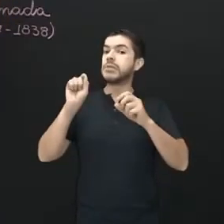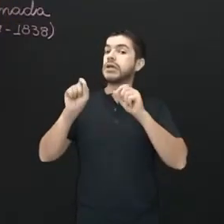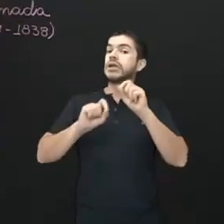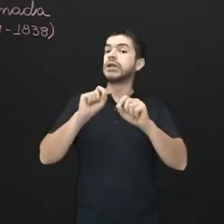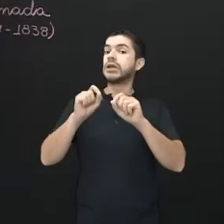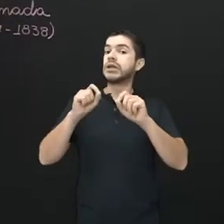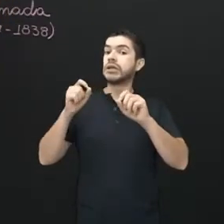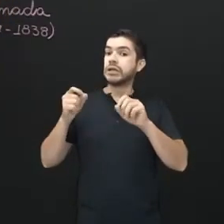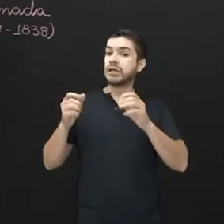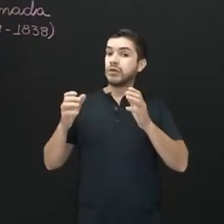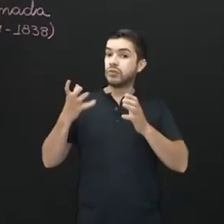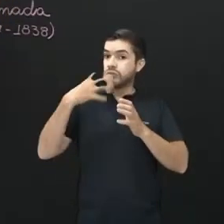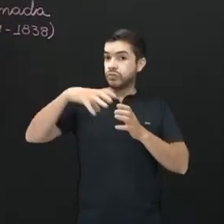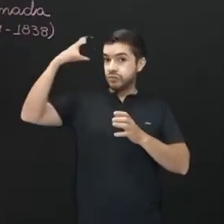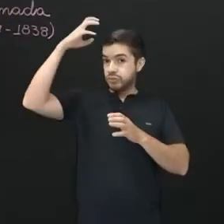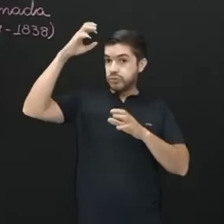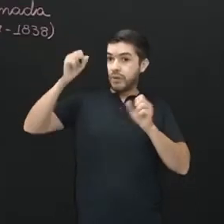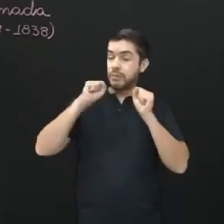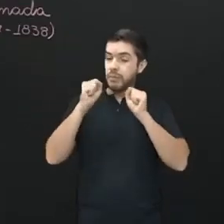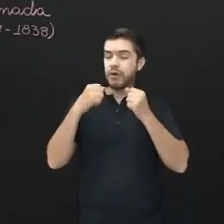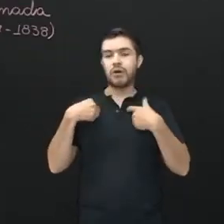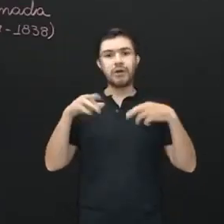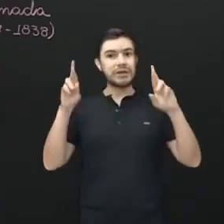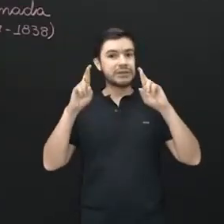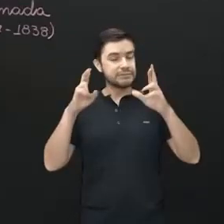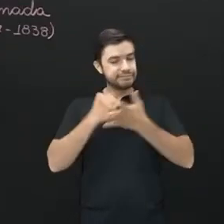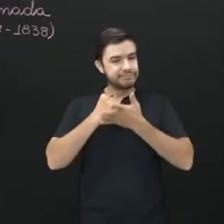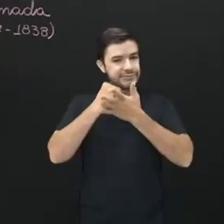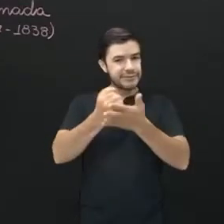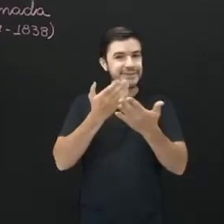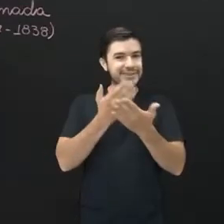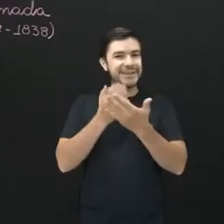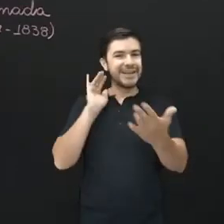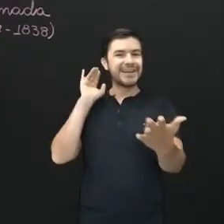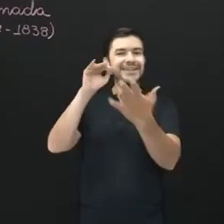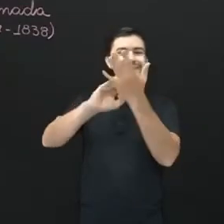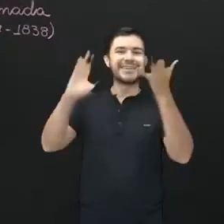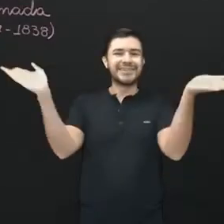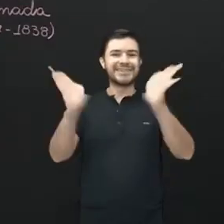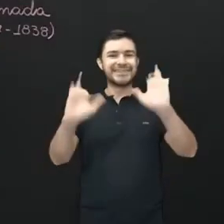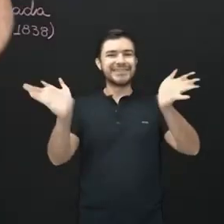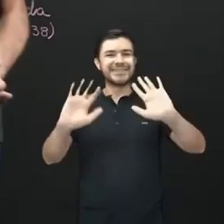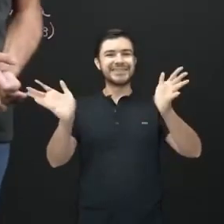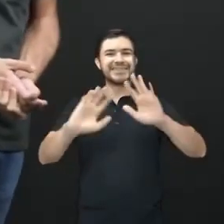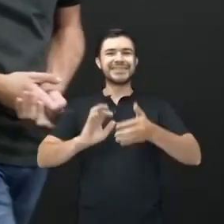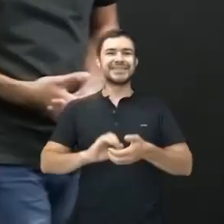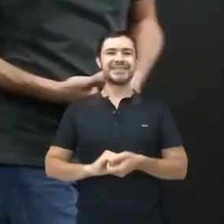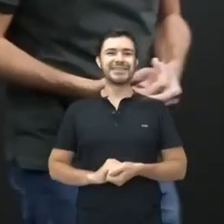garantido e não é bem assim. Espero que eu tenha ajudado vocês no estudo. Até uma próxima!